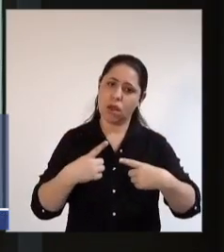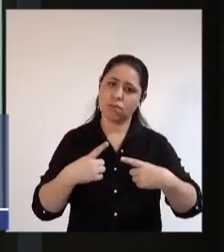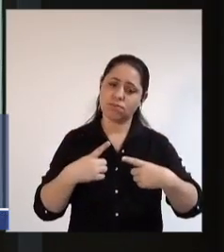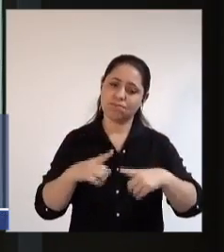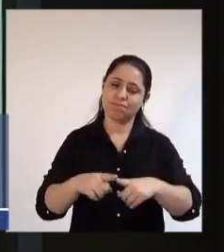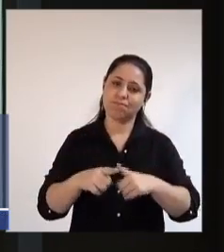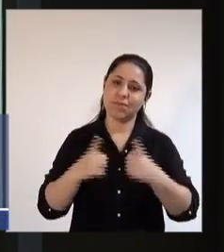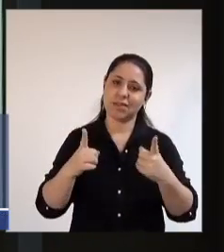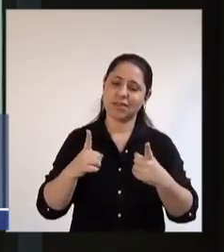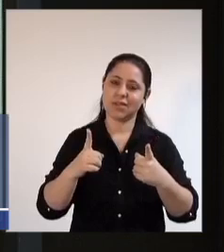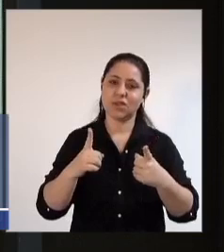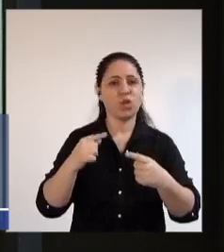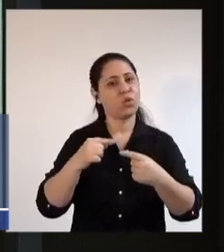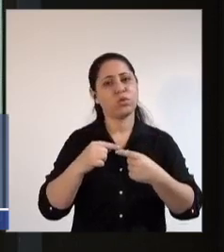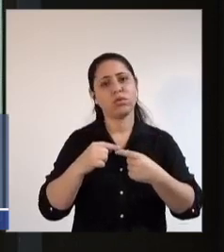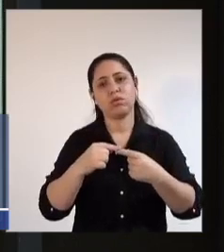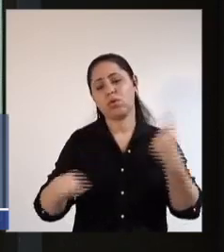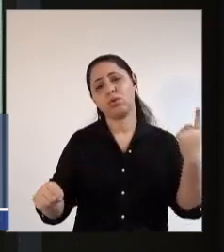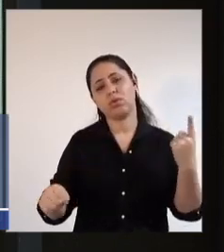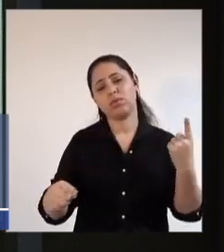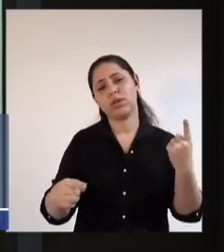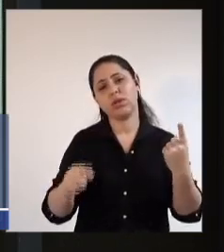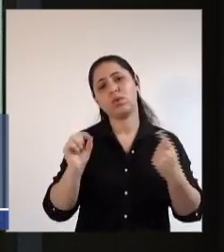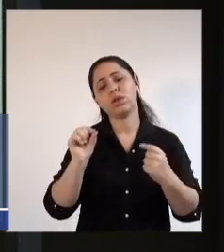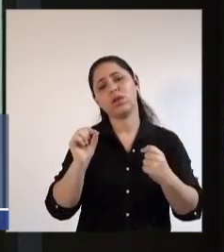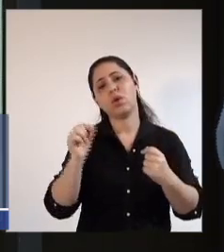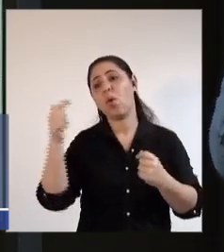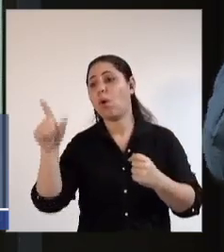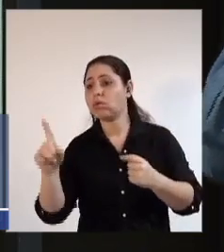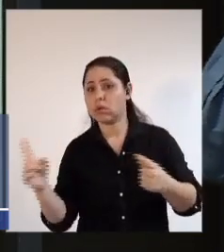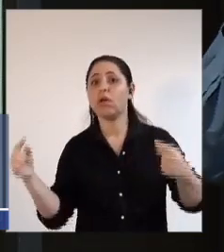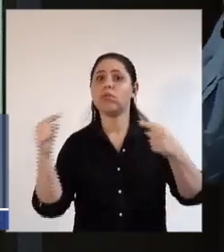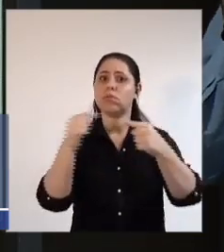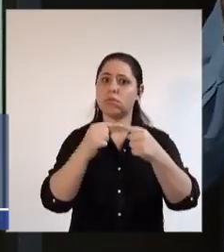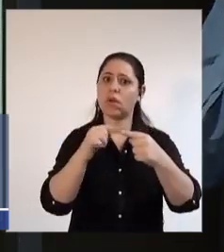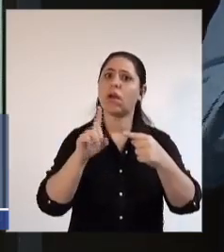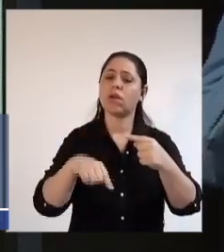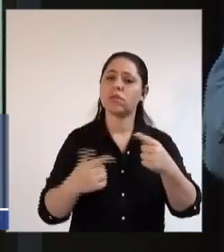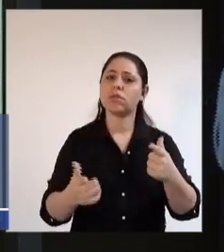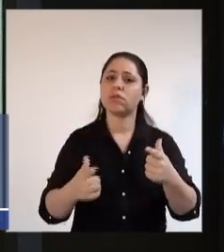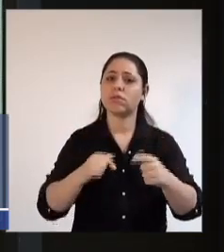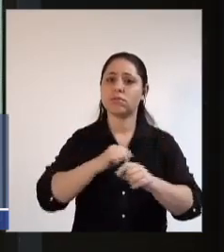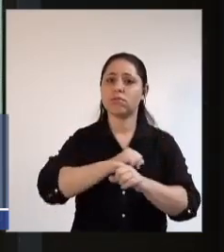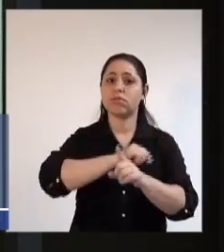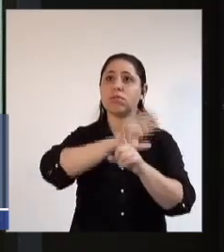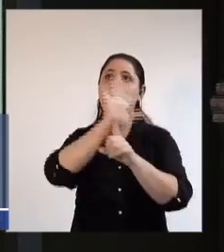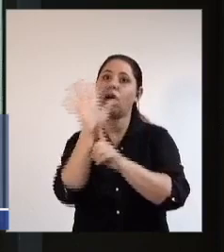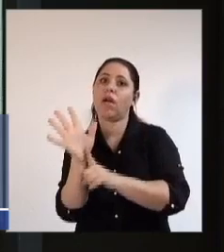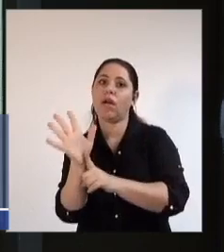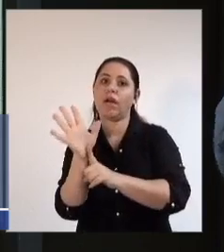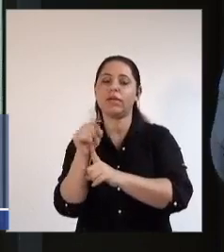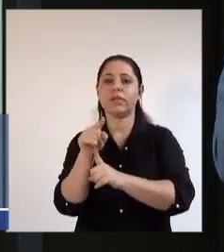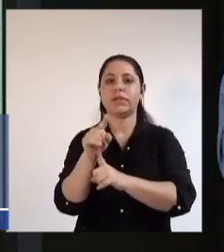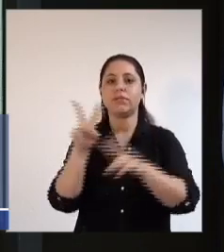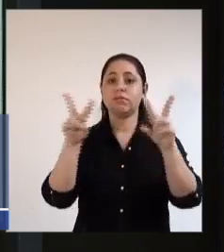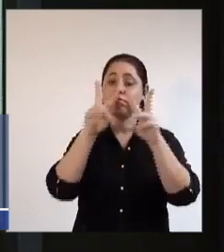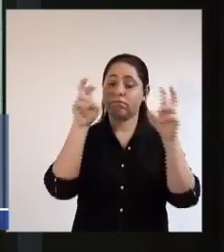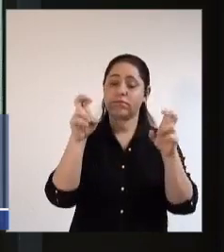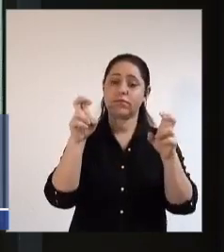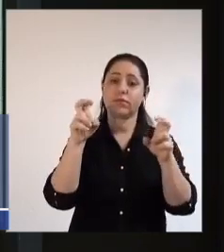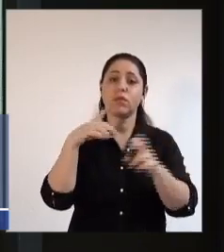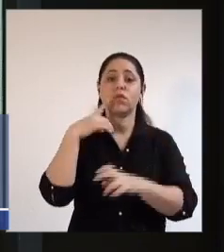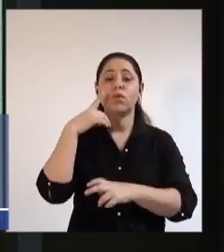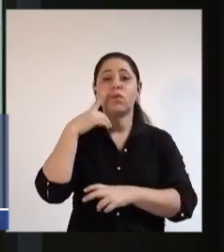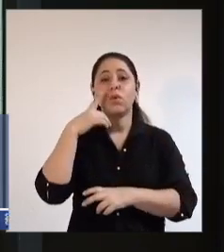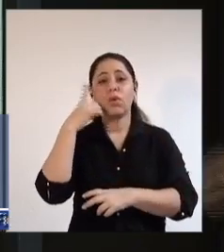conservação da unidade de conservação e assim ele vai abrindo um leque de de situações ea para o deputado foi bastante feliz